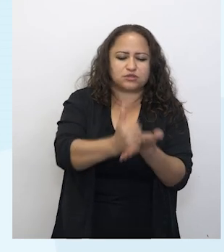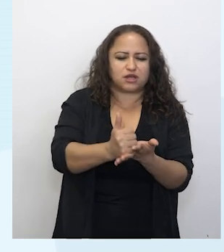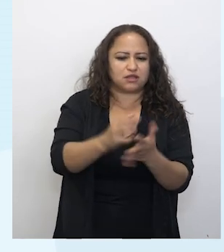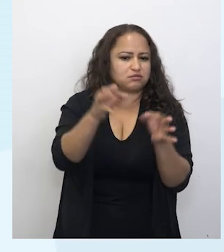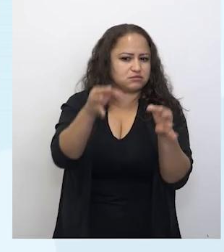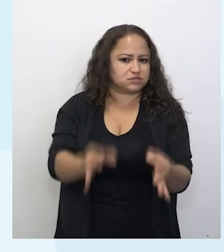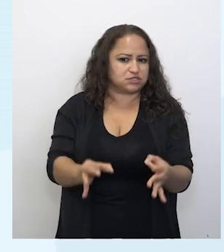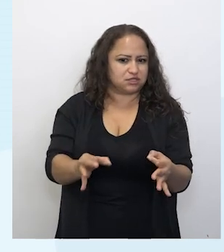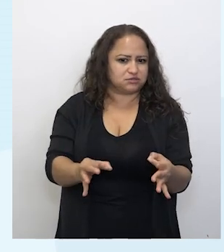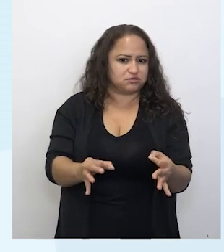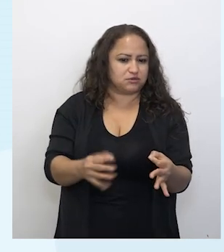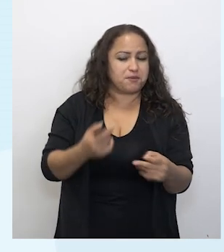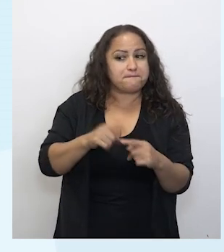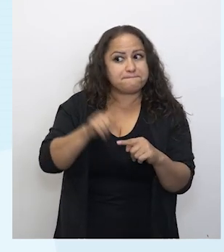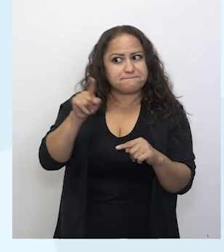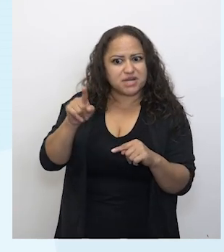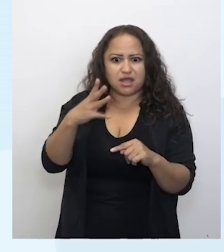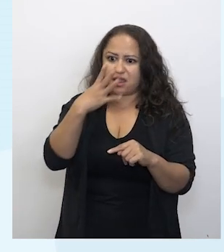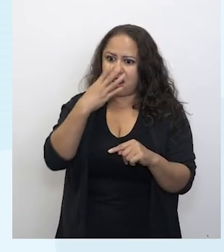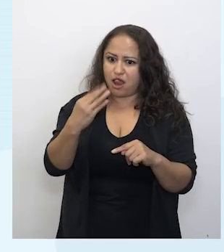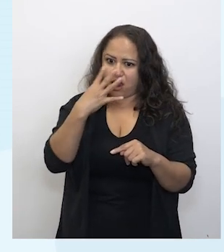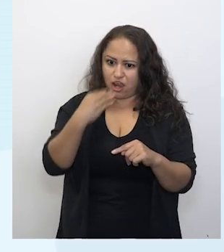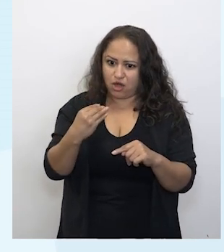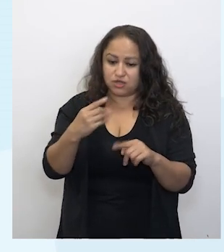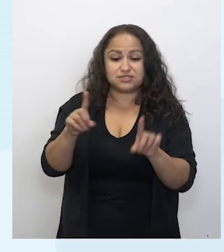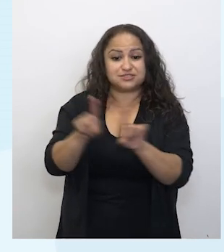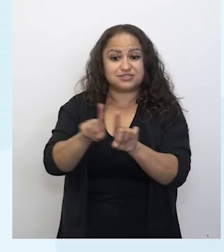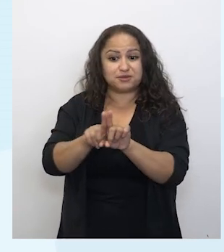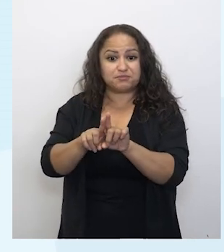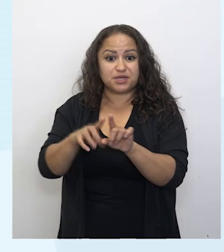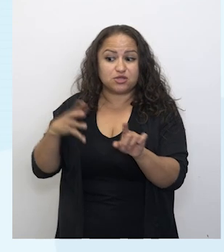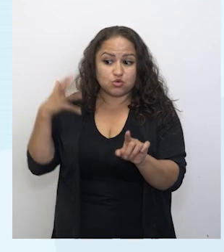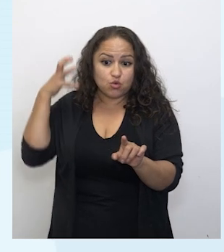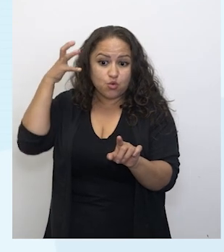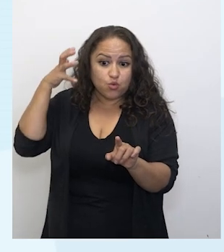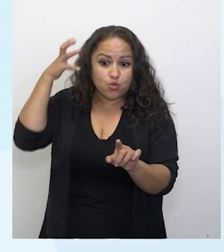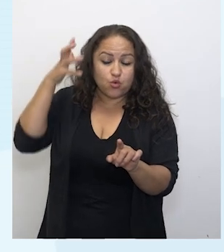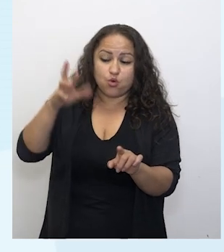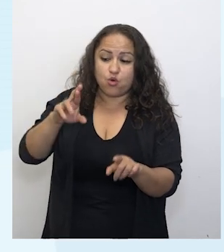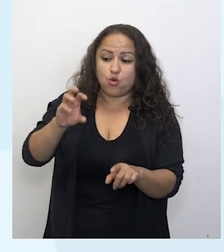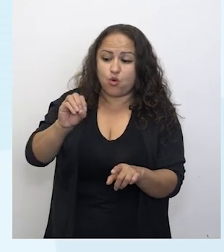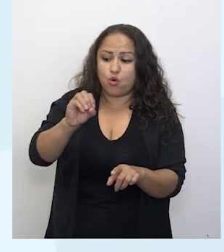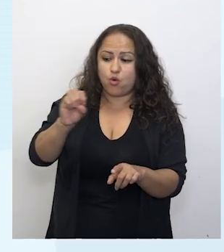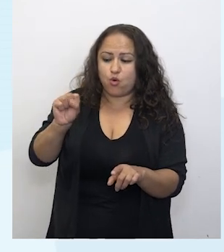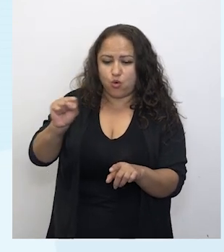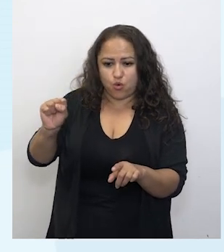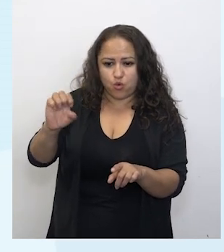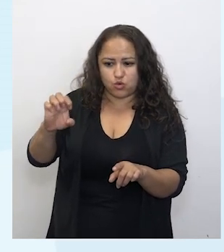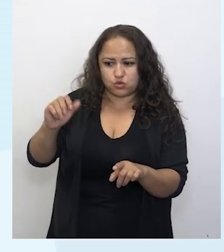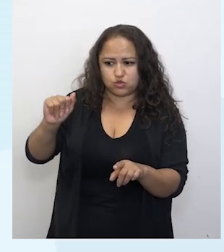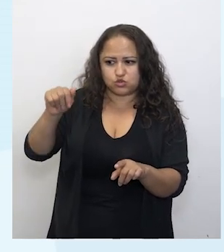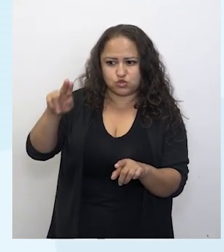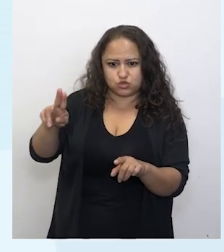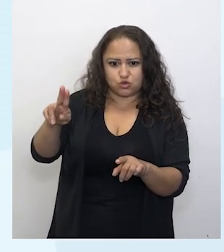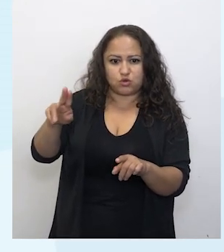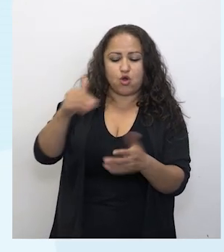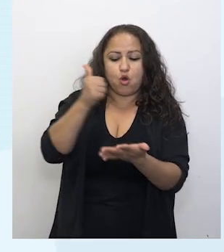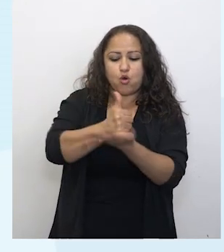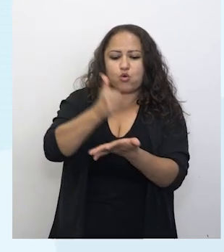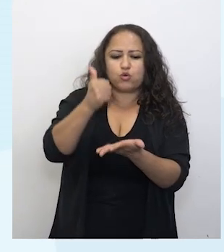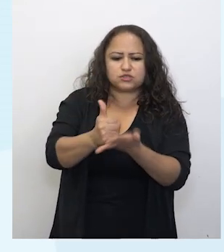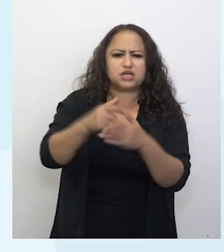Né? Para ele, assim como para Rousseau, as leis devem fazer com que esse contrato seja